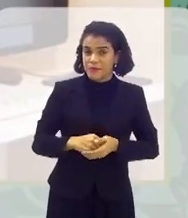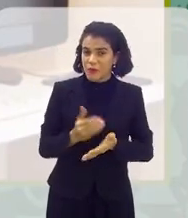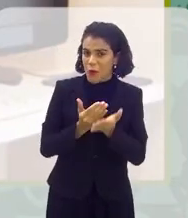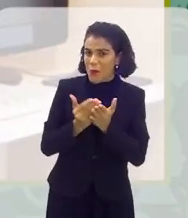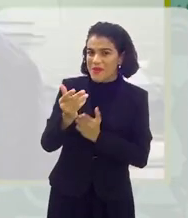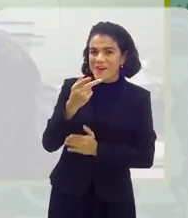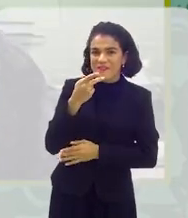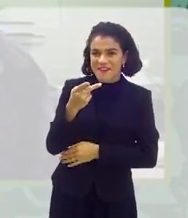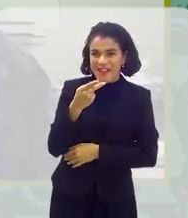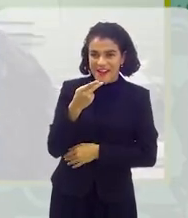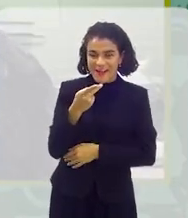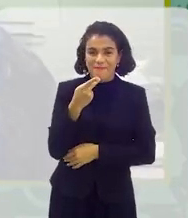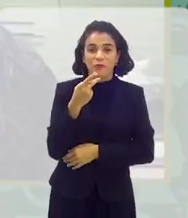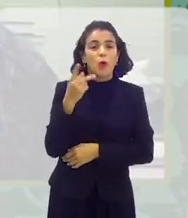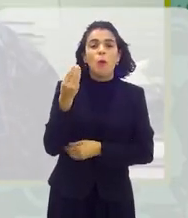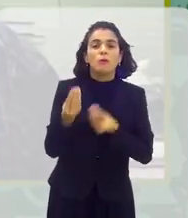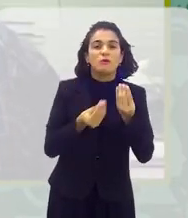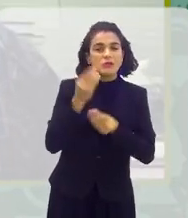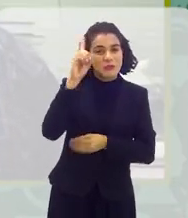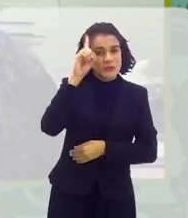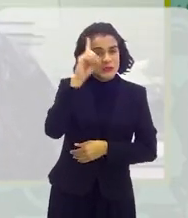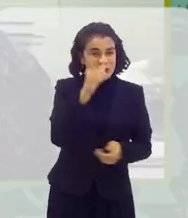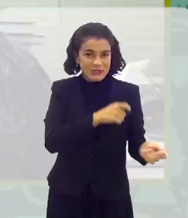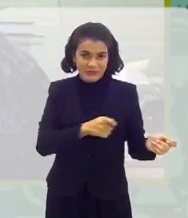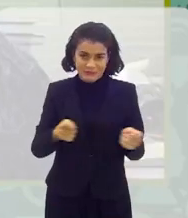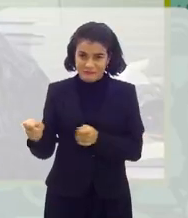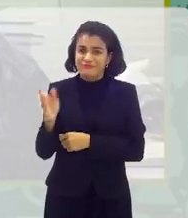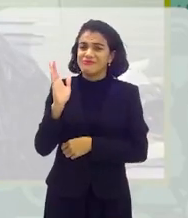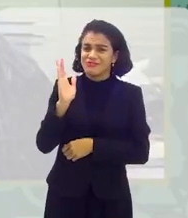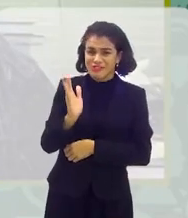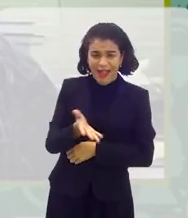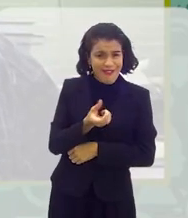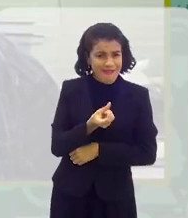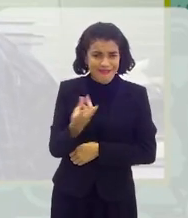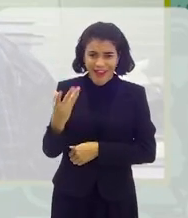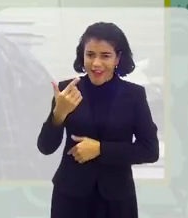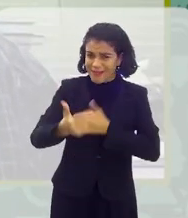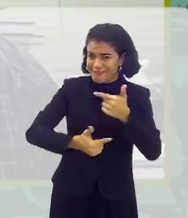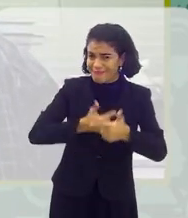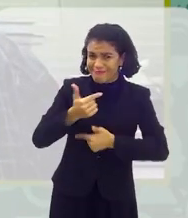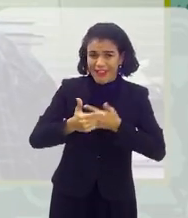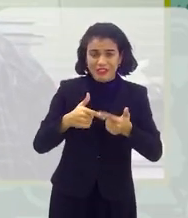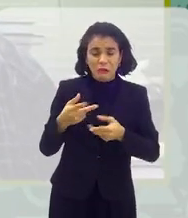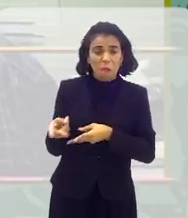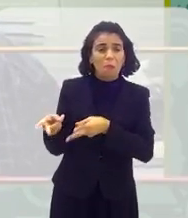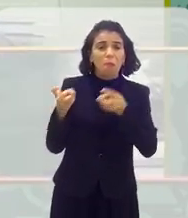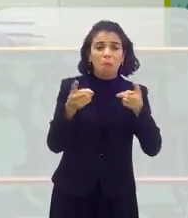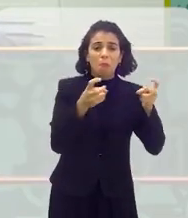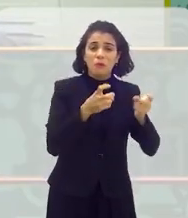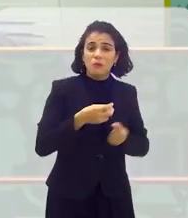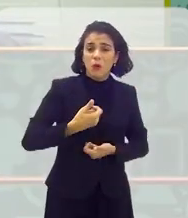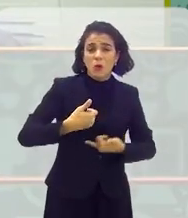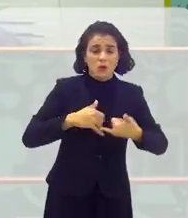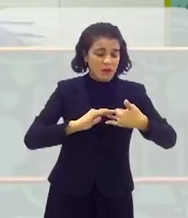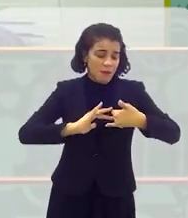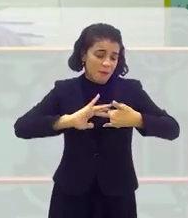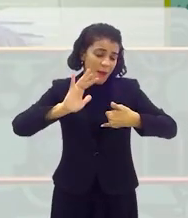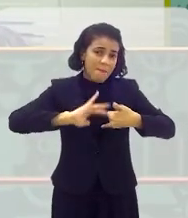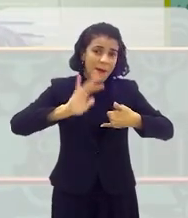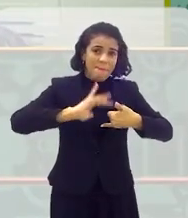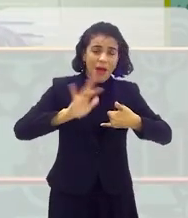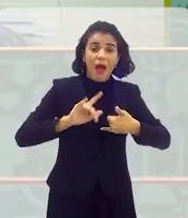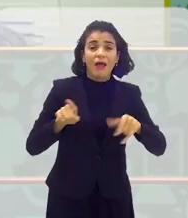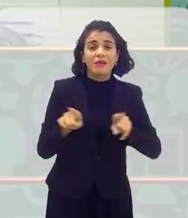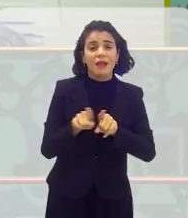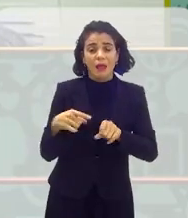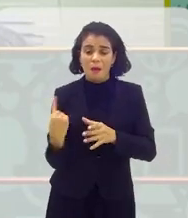vou começar falando como tratar no nosso dia a dia né já tá invade Nossa atividade sem nem percebermos é quando usamos o celular até